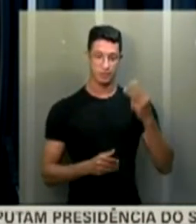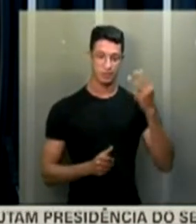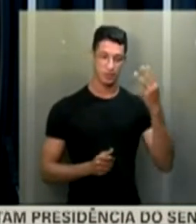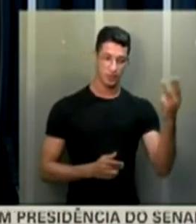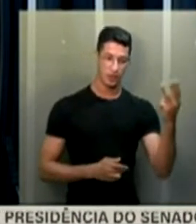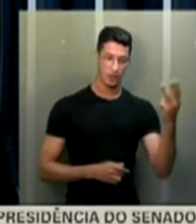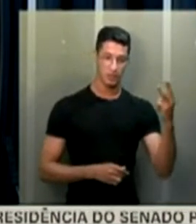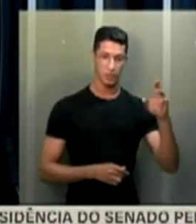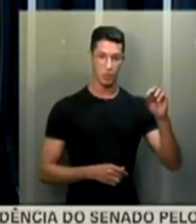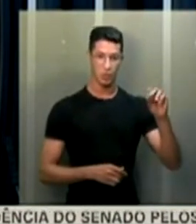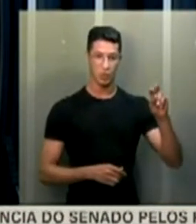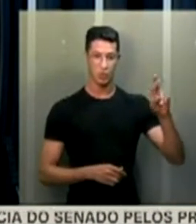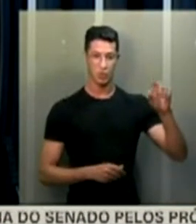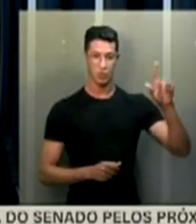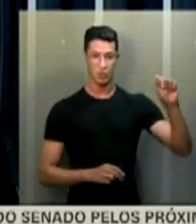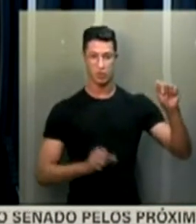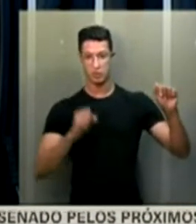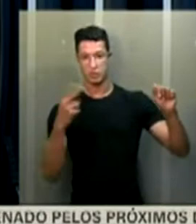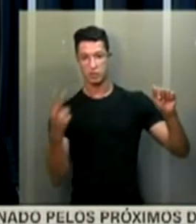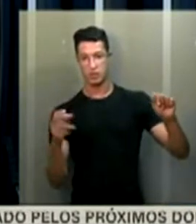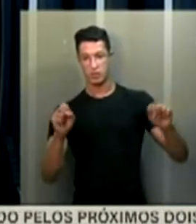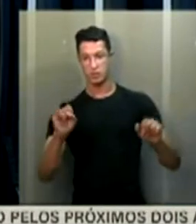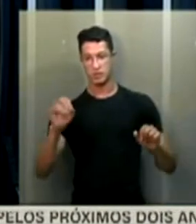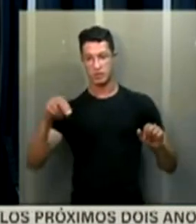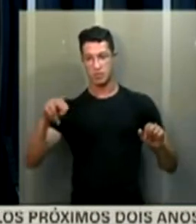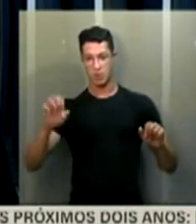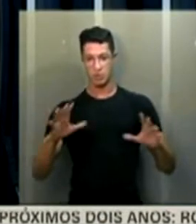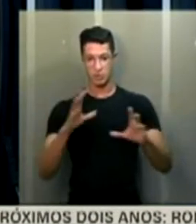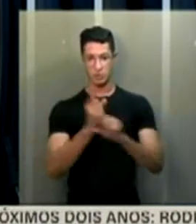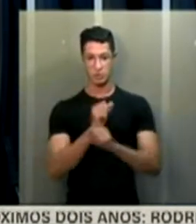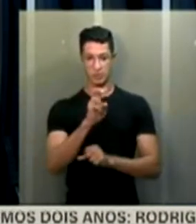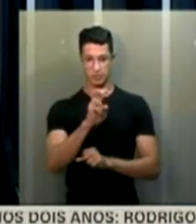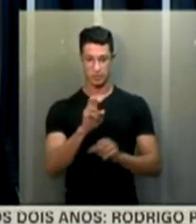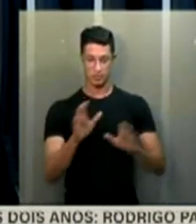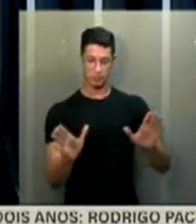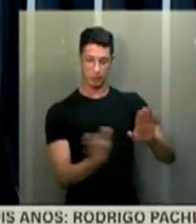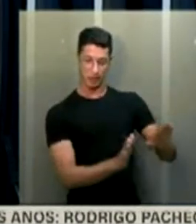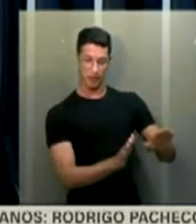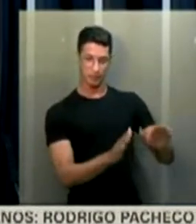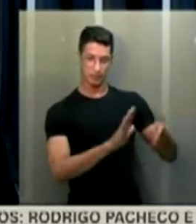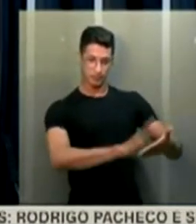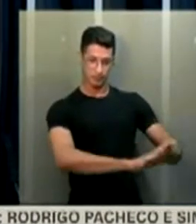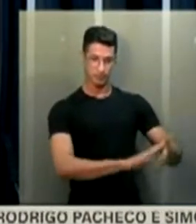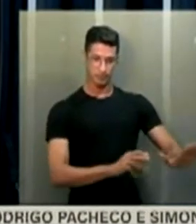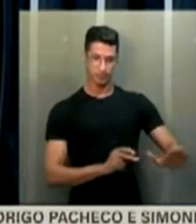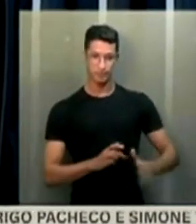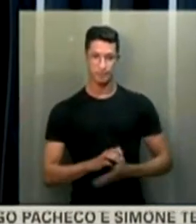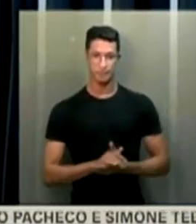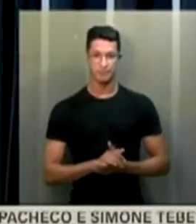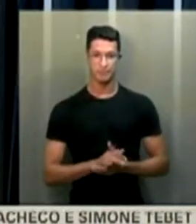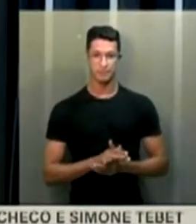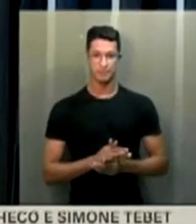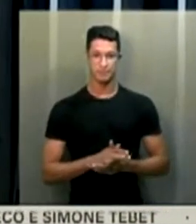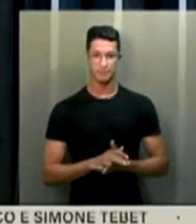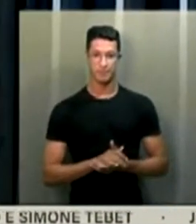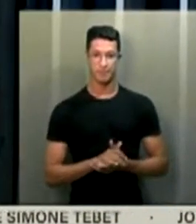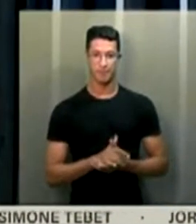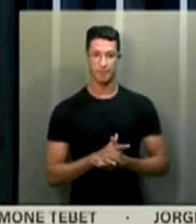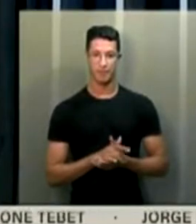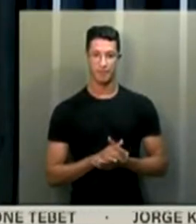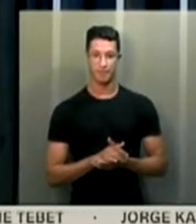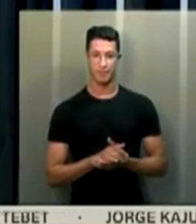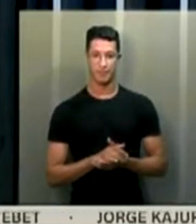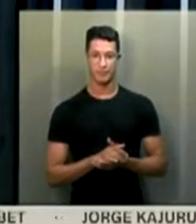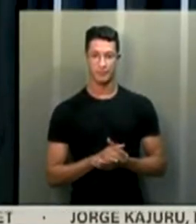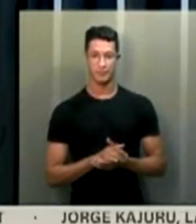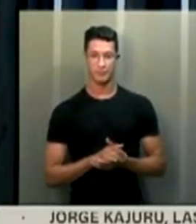Pacheco e 2 para Simone Tebet. Está separado aqui, ó. Agora vai de 1 em 1.